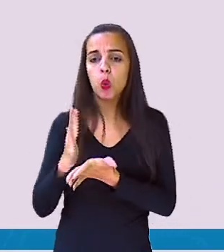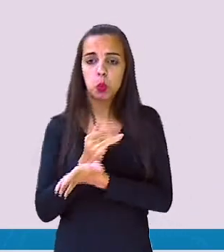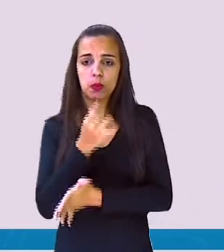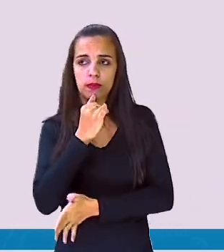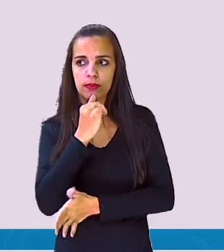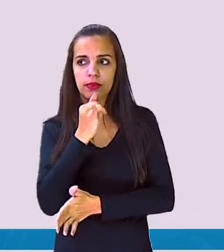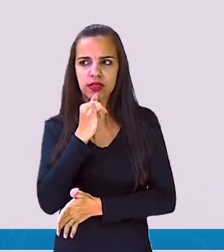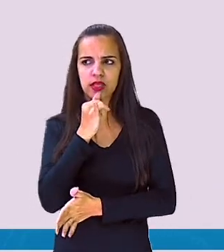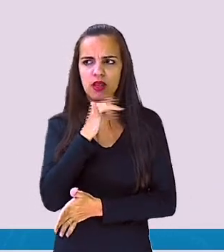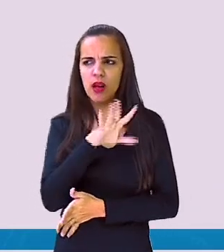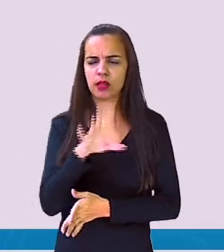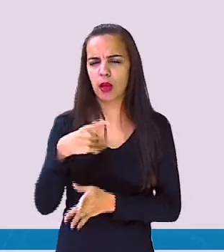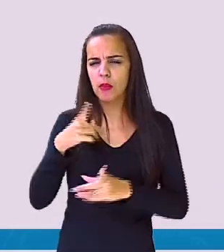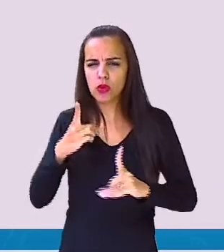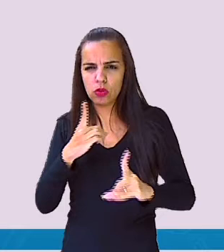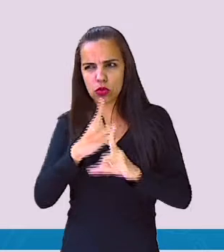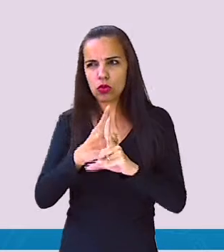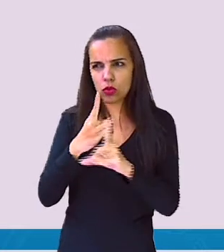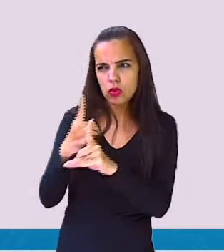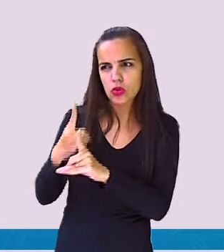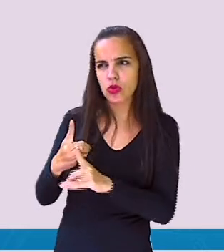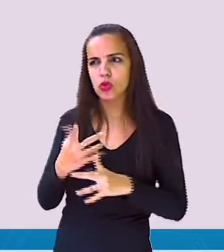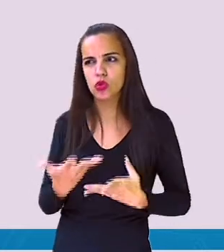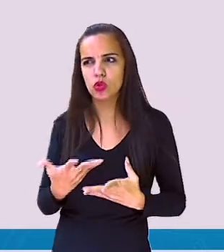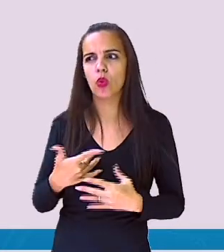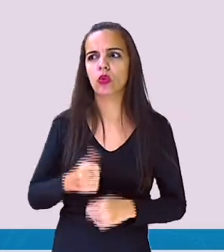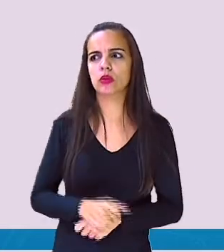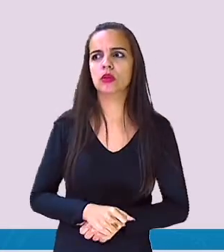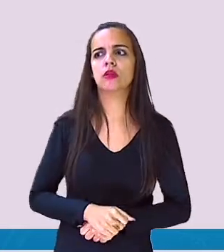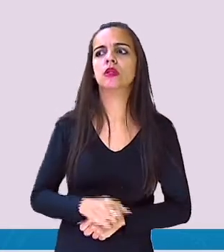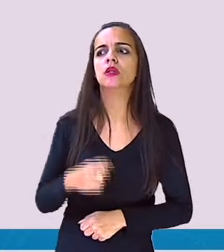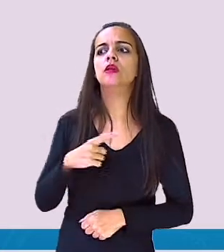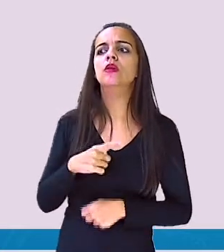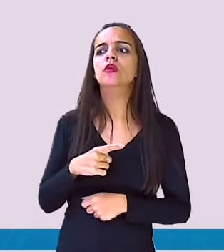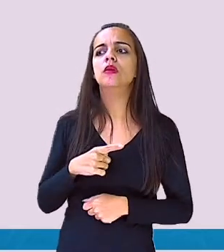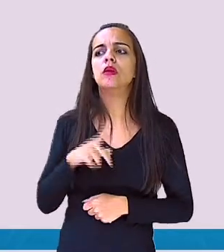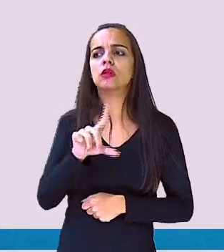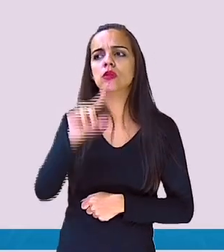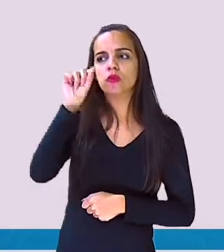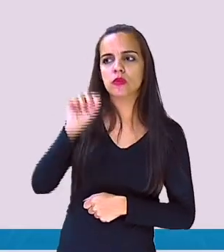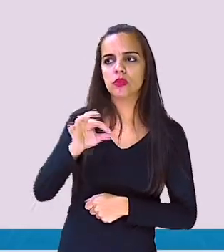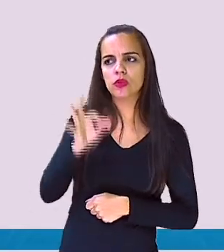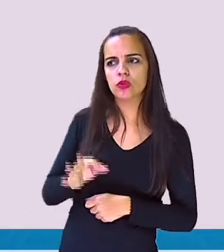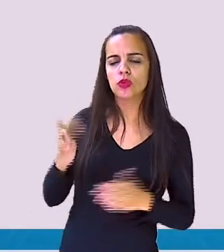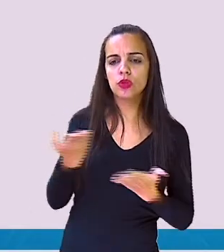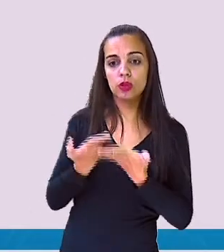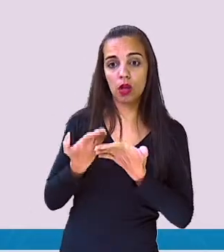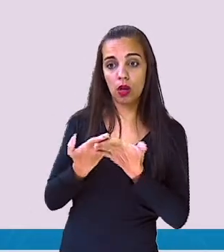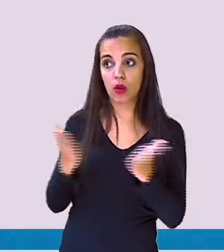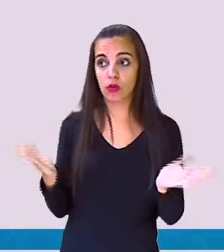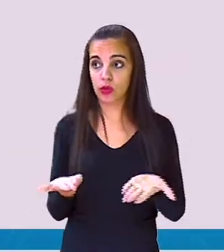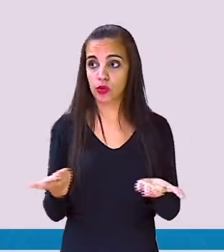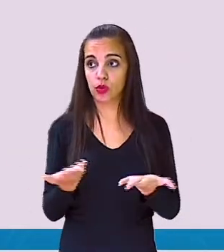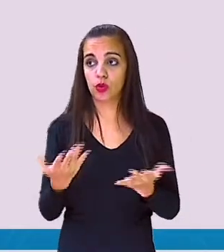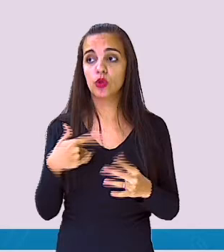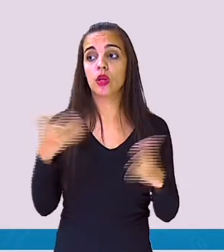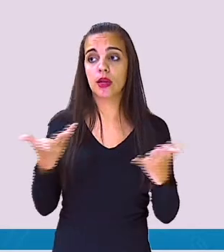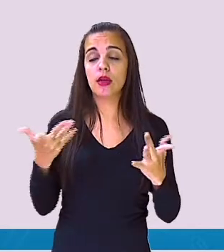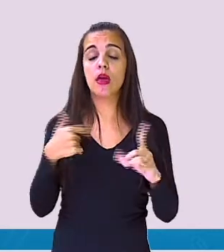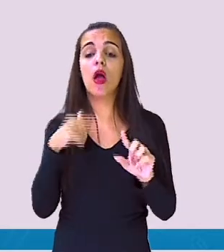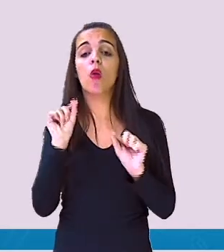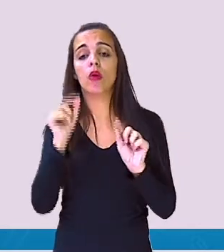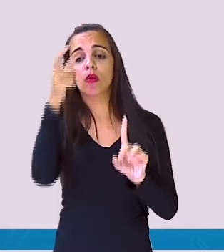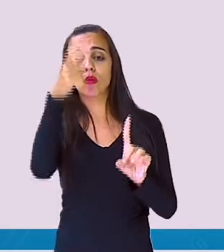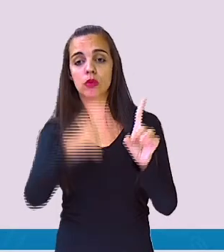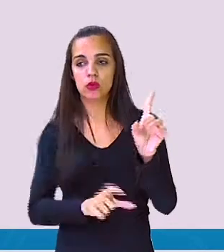vocês identificarem a diferença dele e do que a nossa estrela de hoje, que é o sujeito oculto que nós